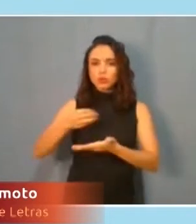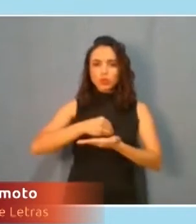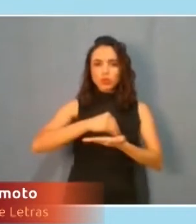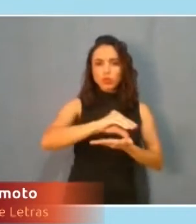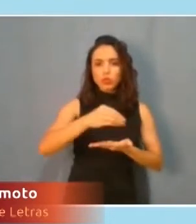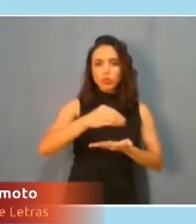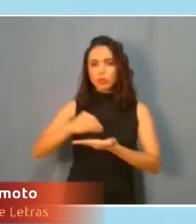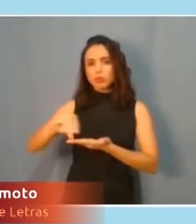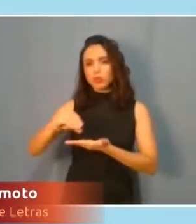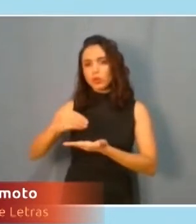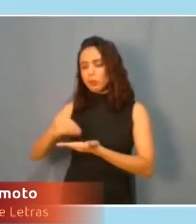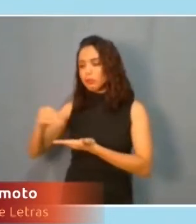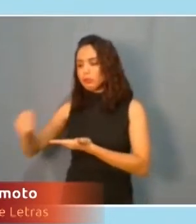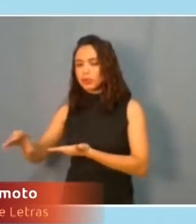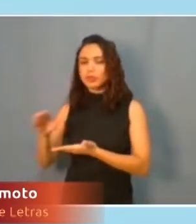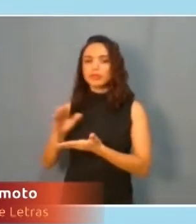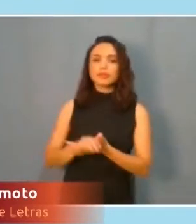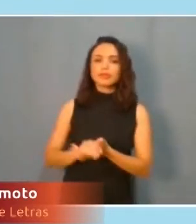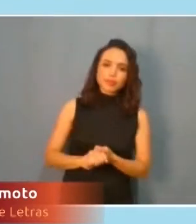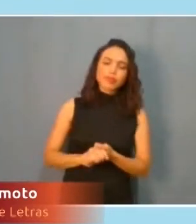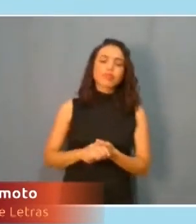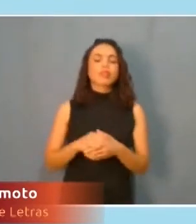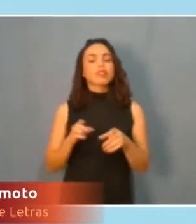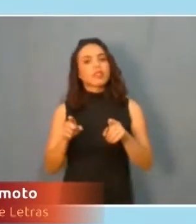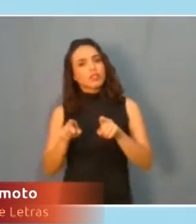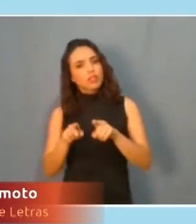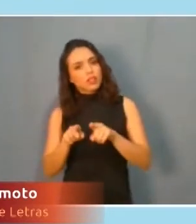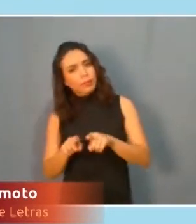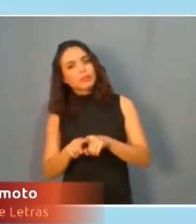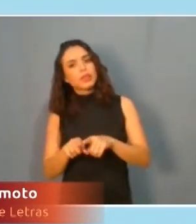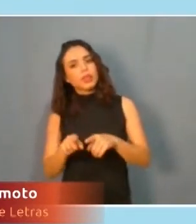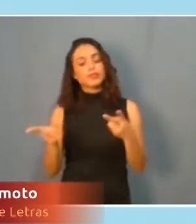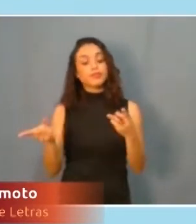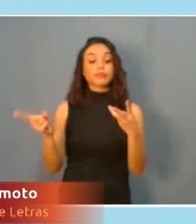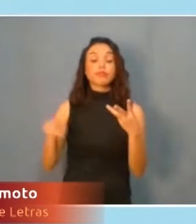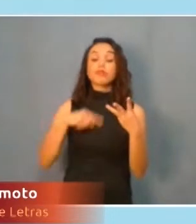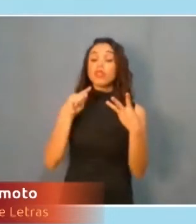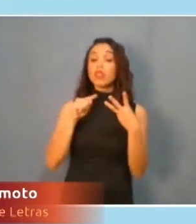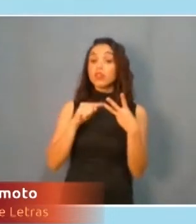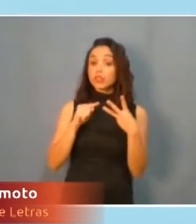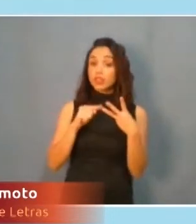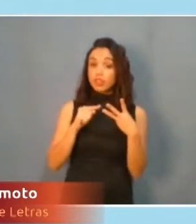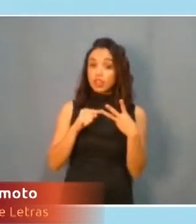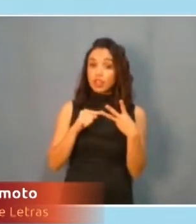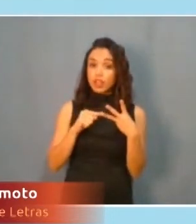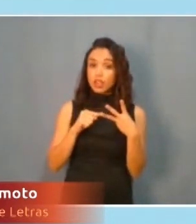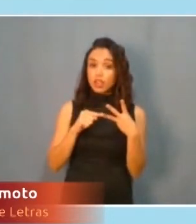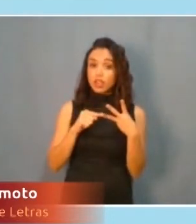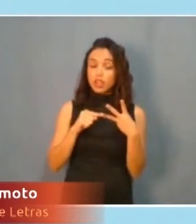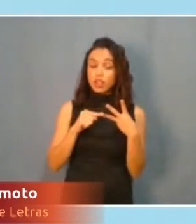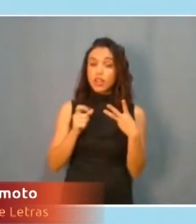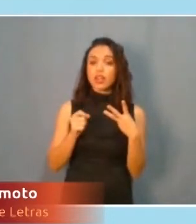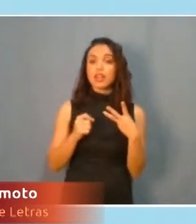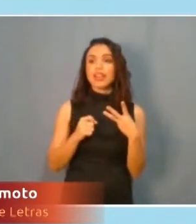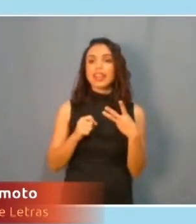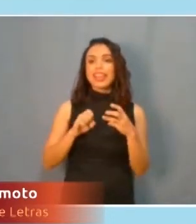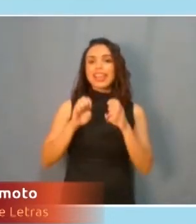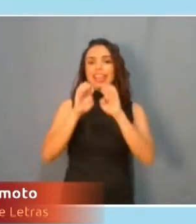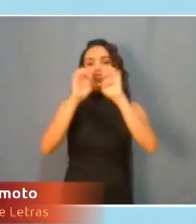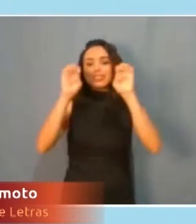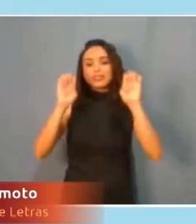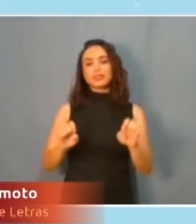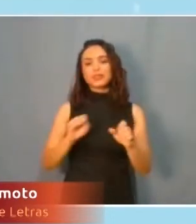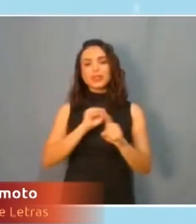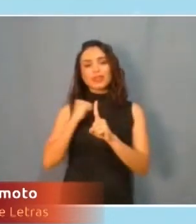inflação esteja nos níveis que ela está hoje. Um terceiro conjunto de fatores se deve à nossa estrutura social,